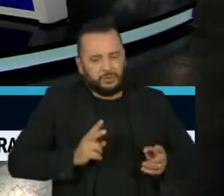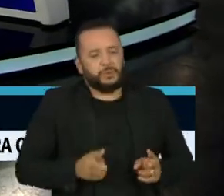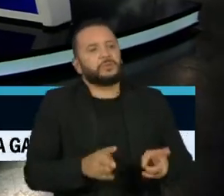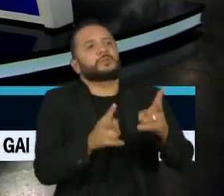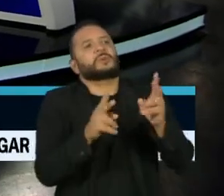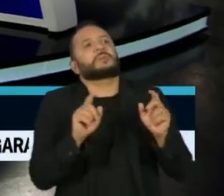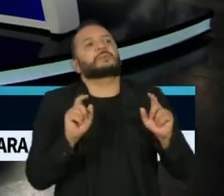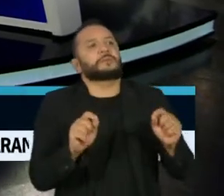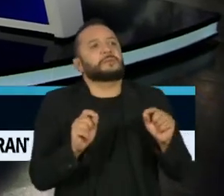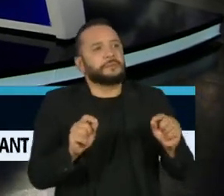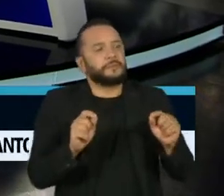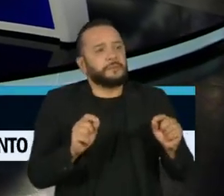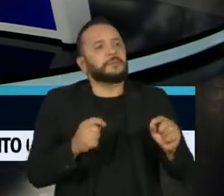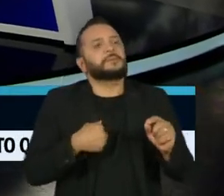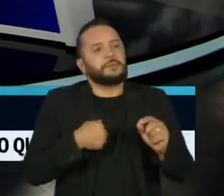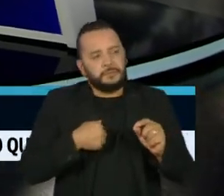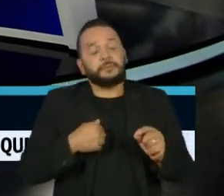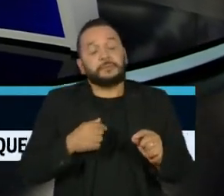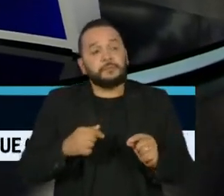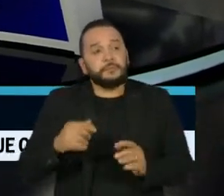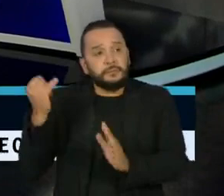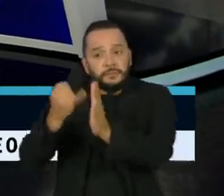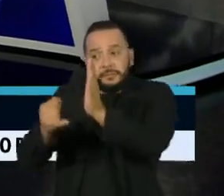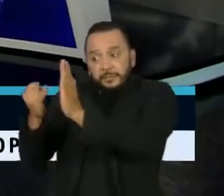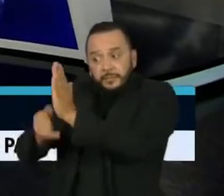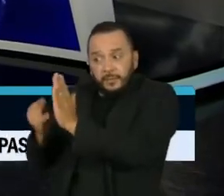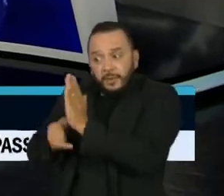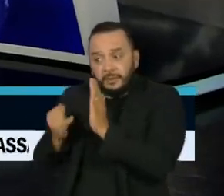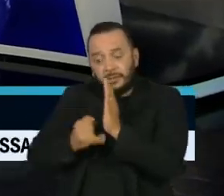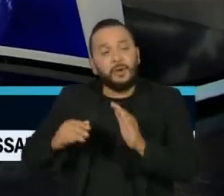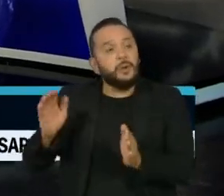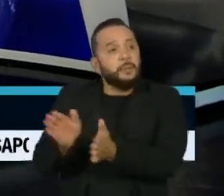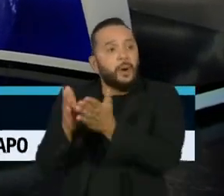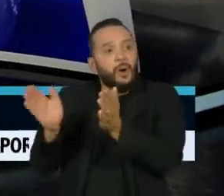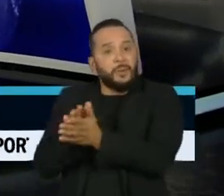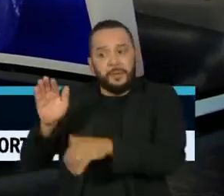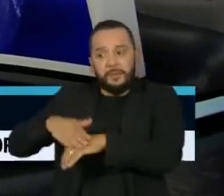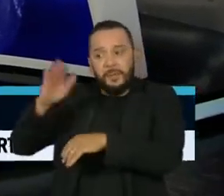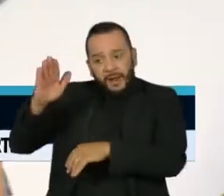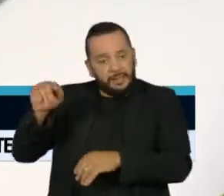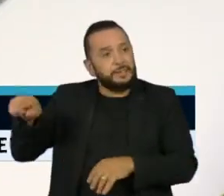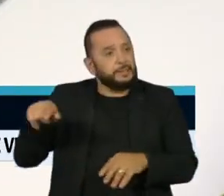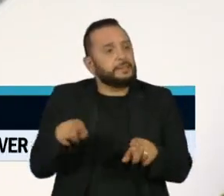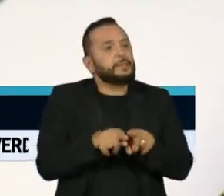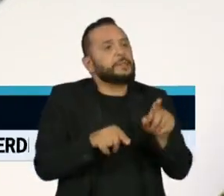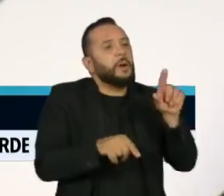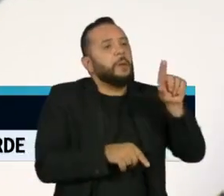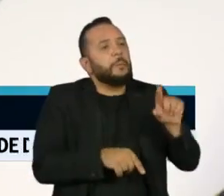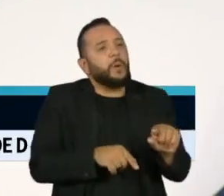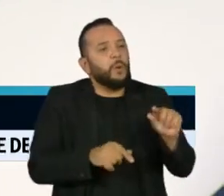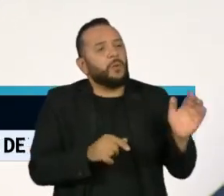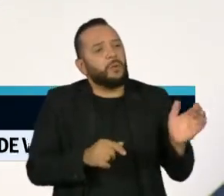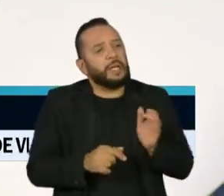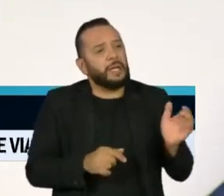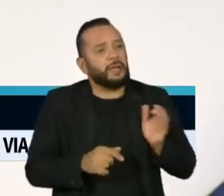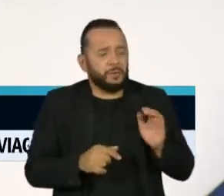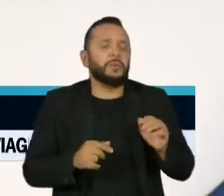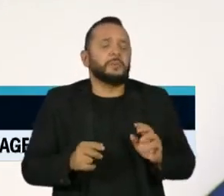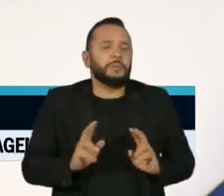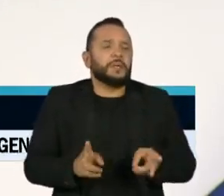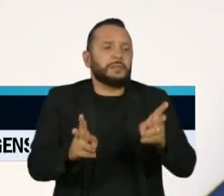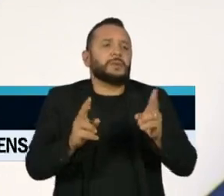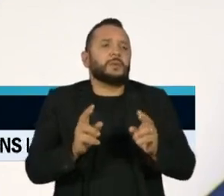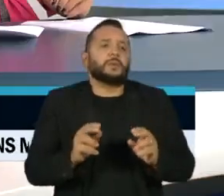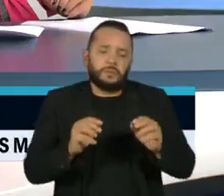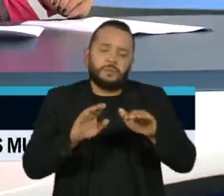um sistema que tributa mais os mais pobres e menos os mais ricos. E, portanto, o Brasil continuará injusto nos